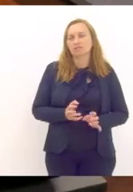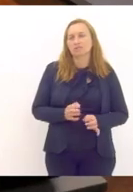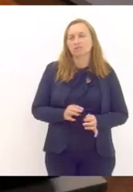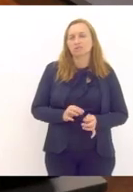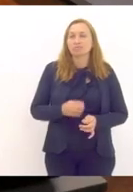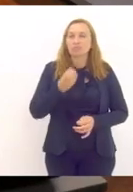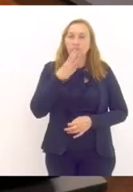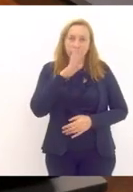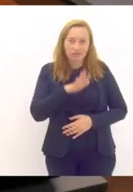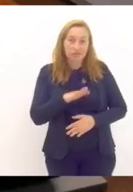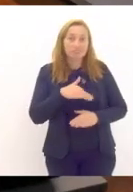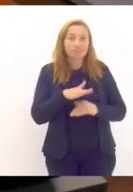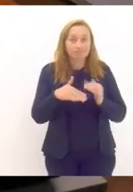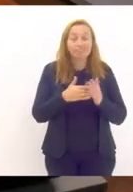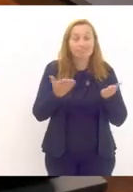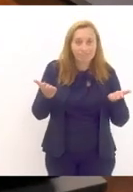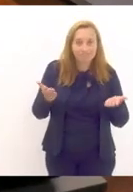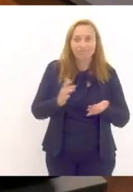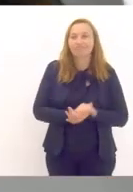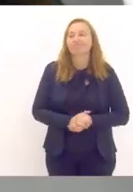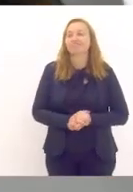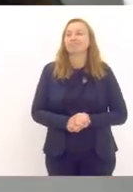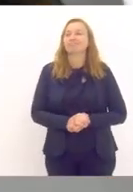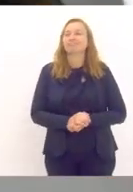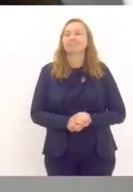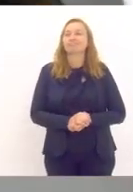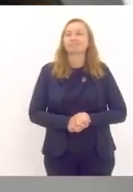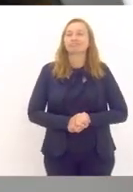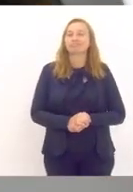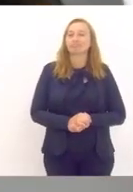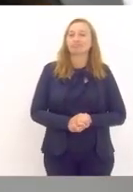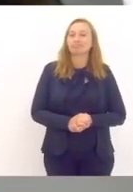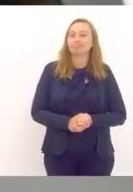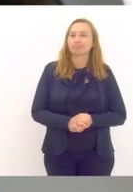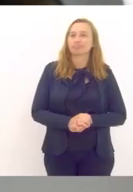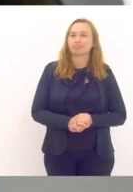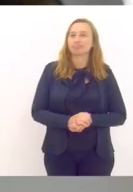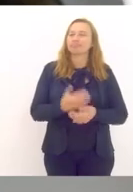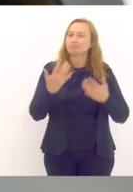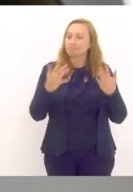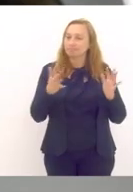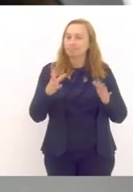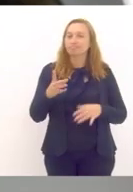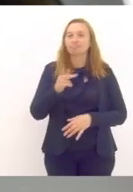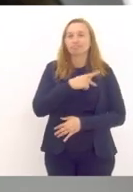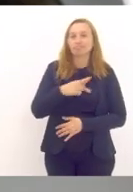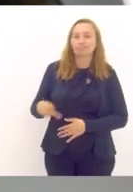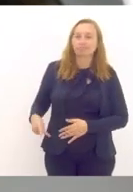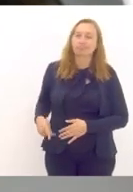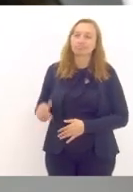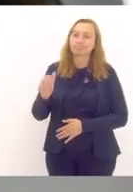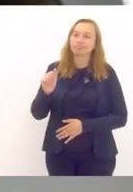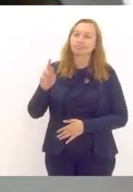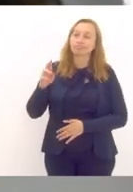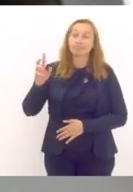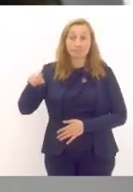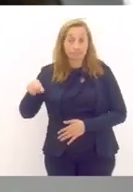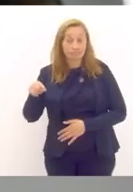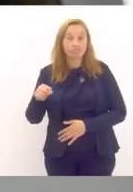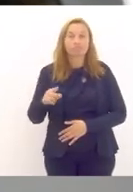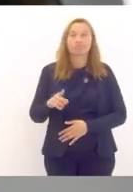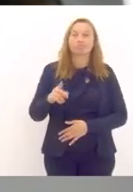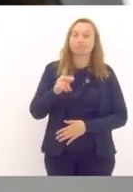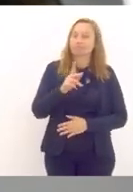Boa tarde a todos e todas. Cumprimentando o presidente André Correia e os secretários